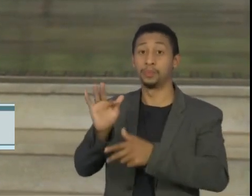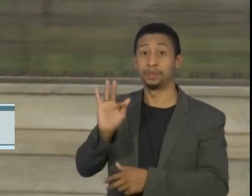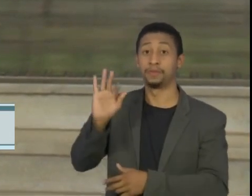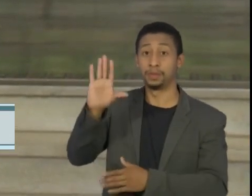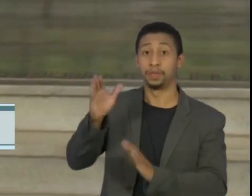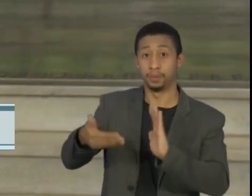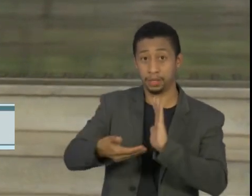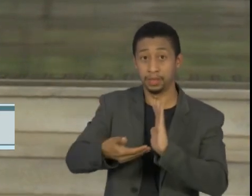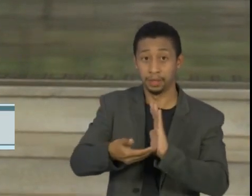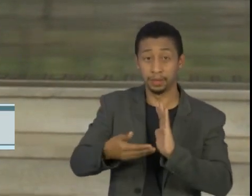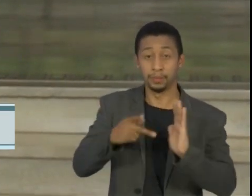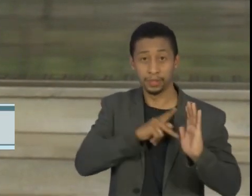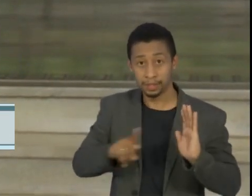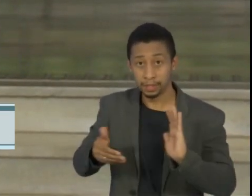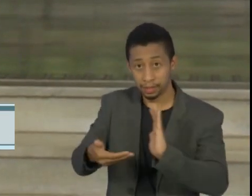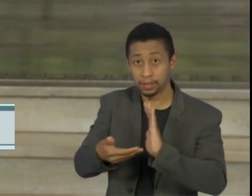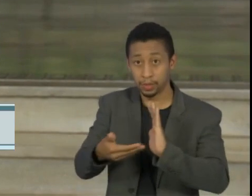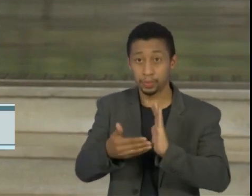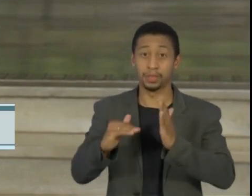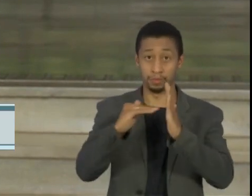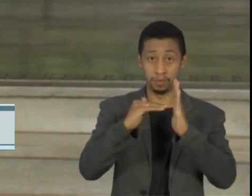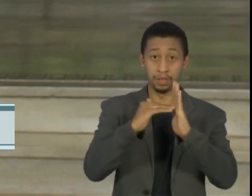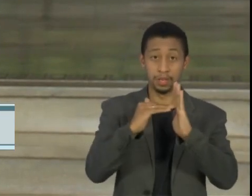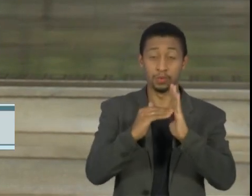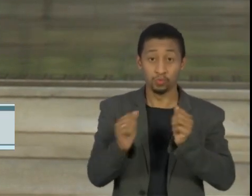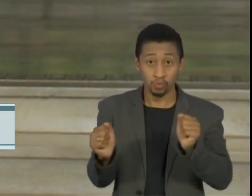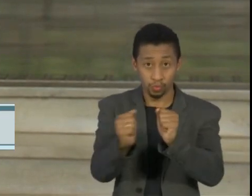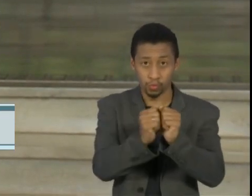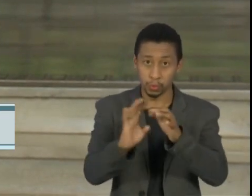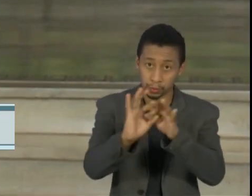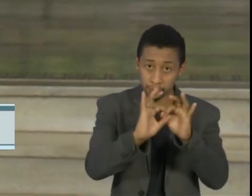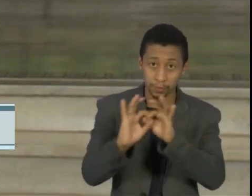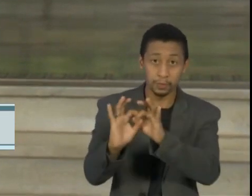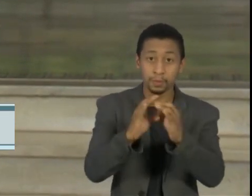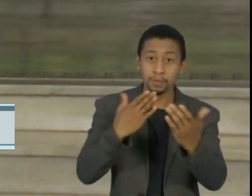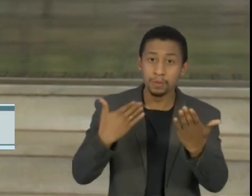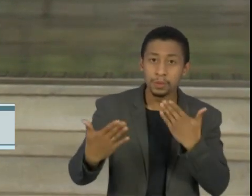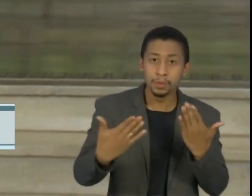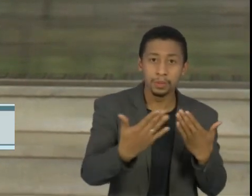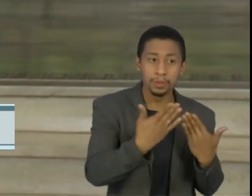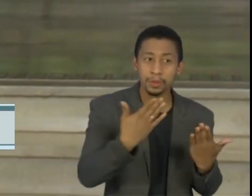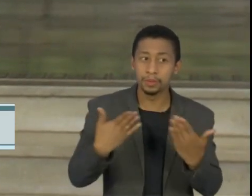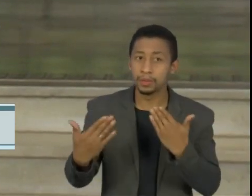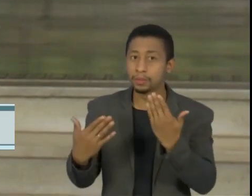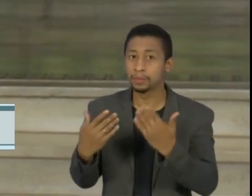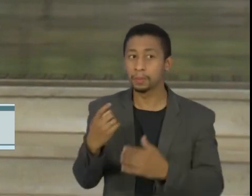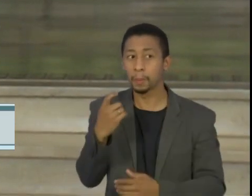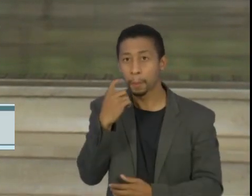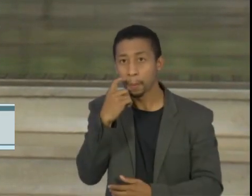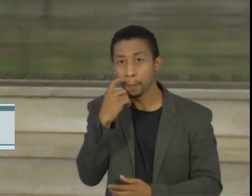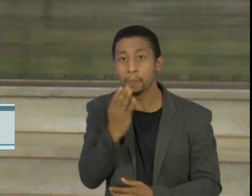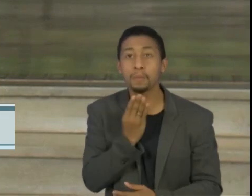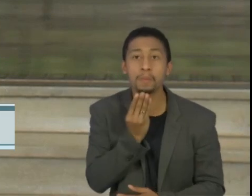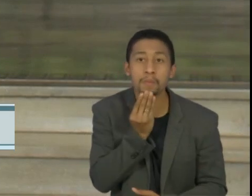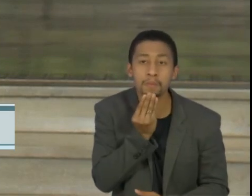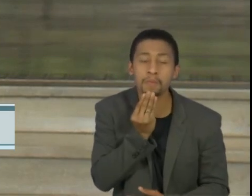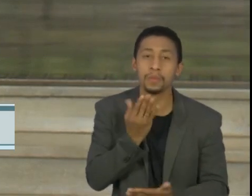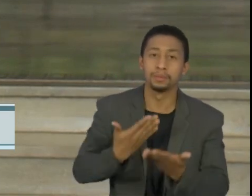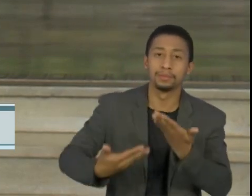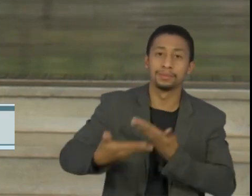Congresso Nacional, juntos no diálogo, trabalhando pela informação e